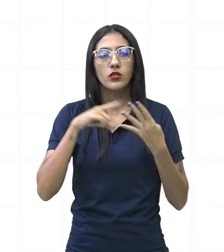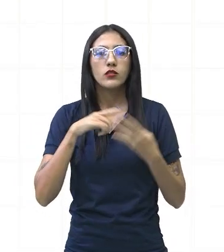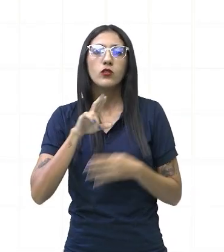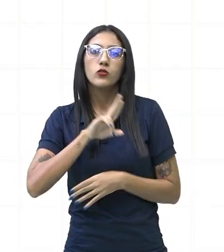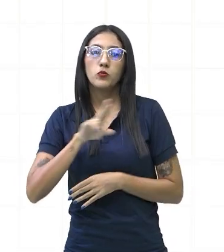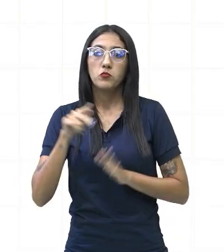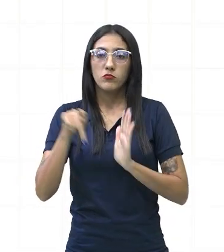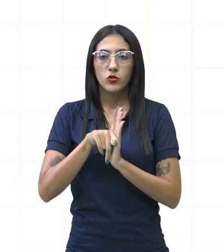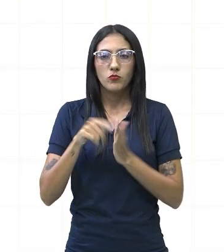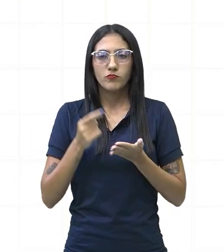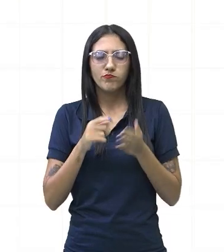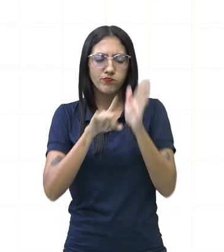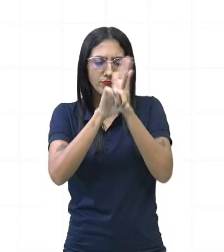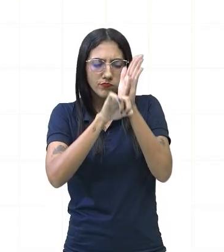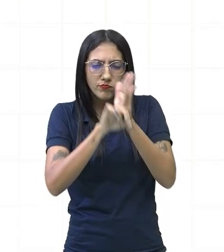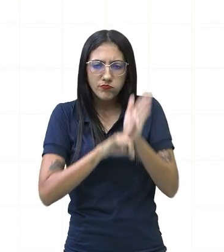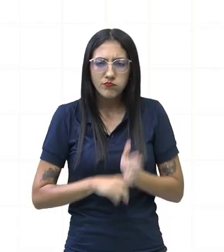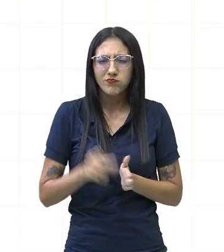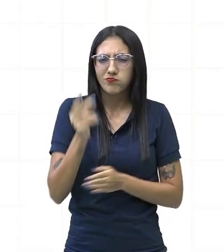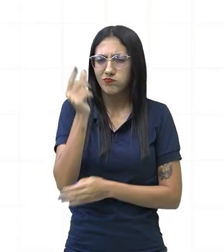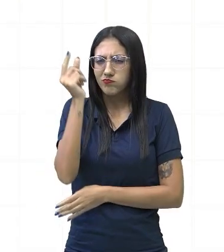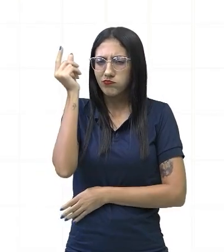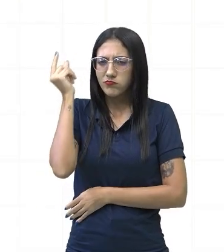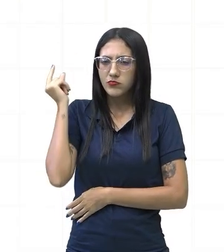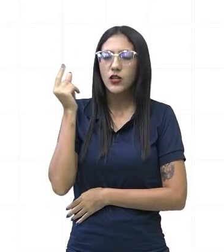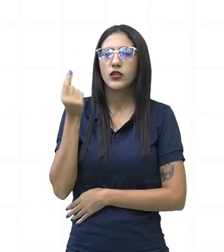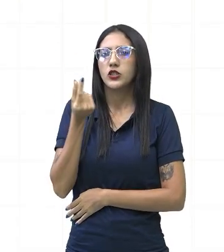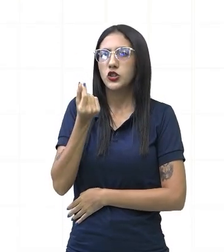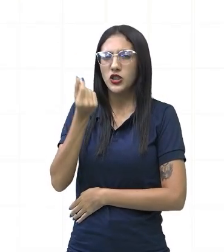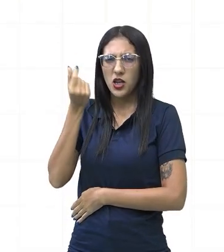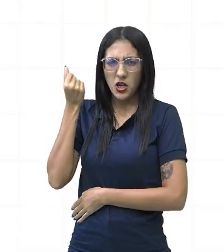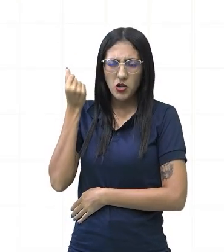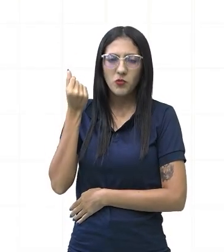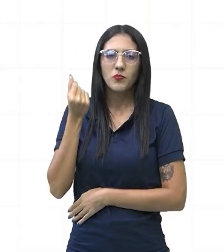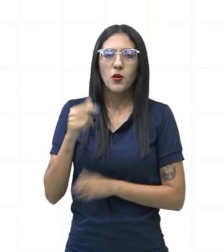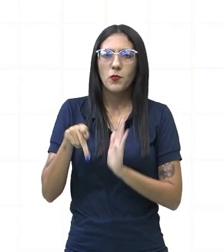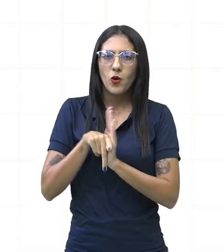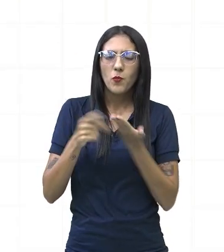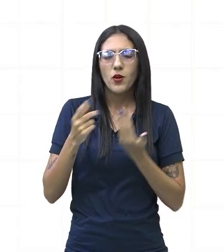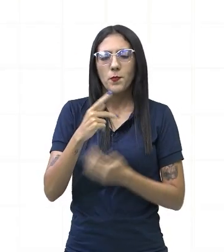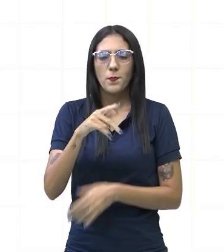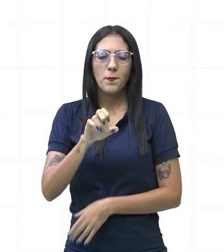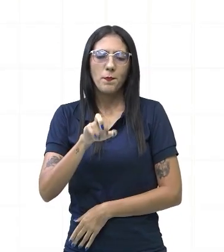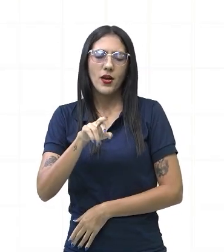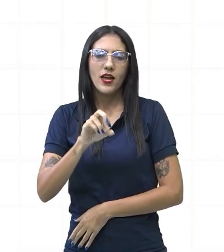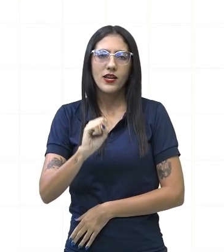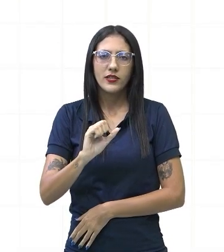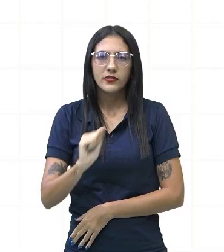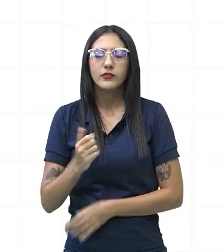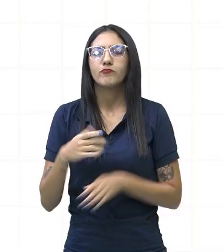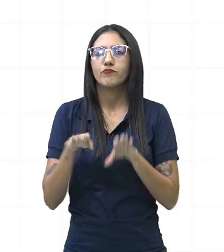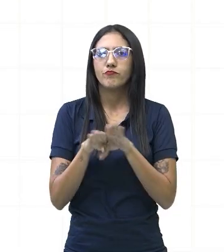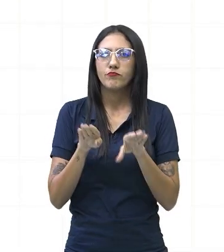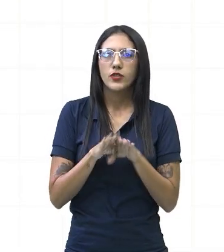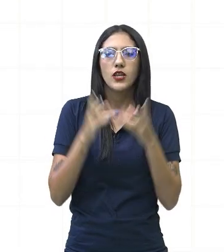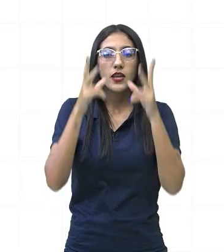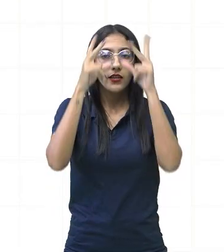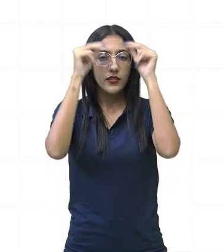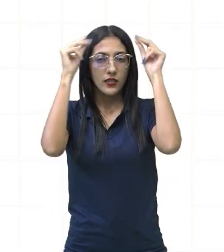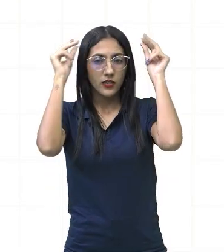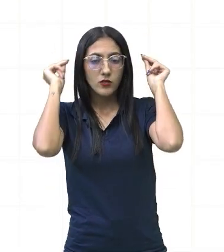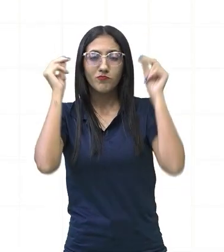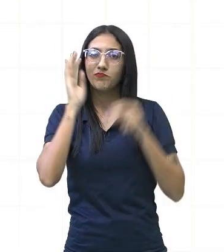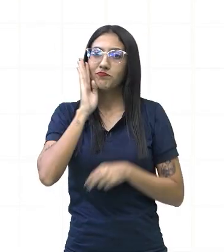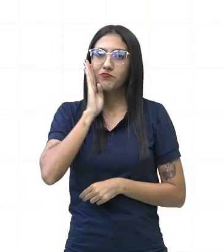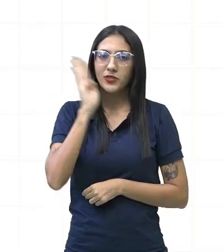moedas, tá? Então, moedas antigas, moedas lá do período dos persas, dos gregos, principalmente ligado ali a